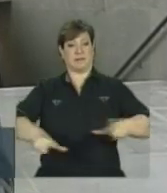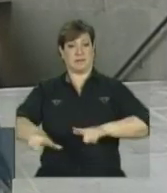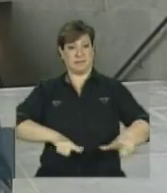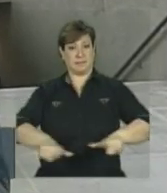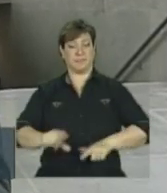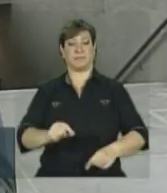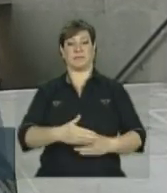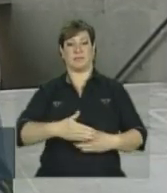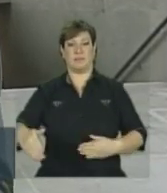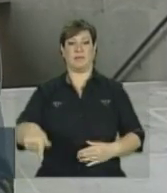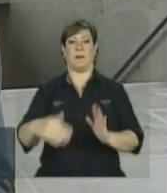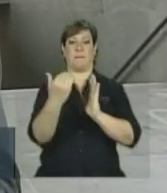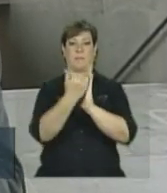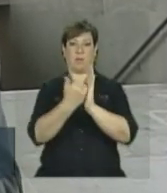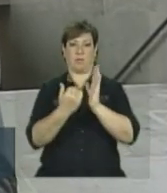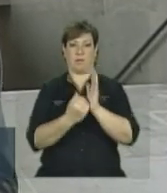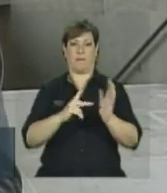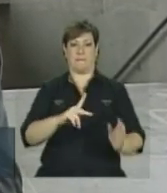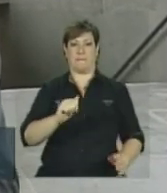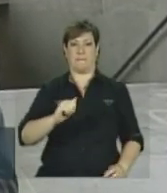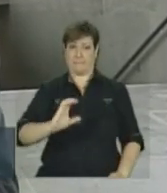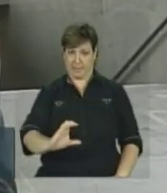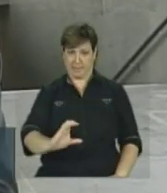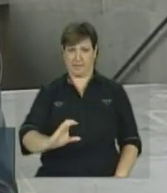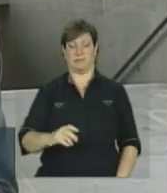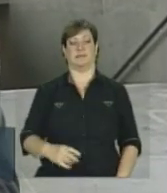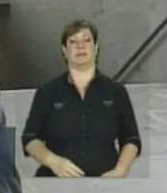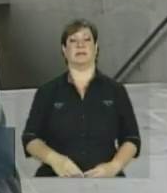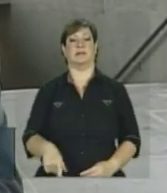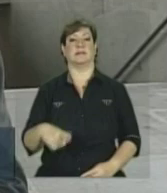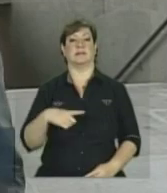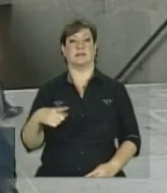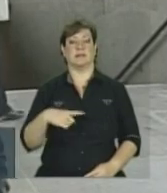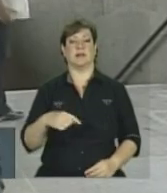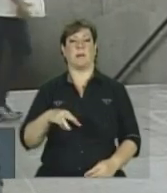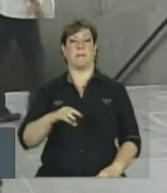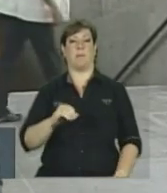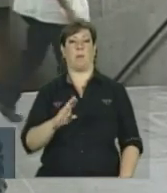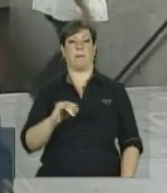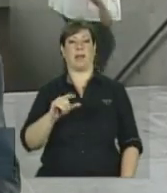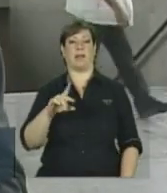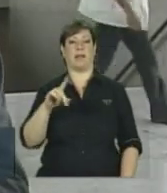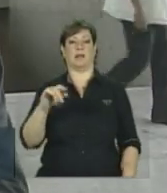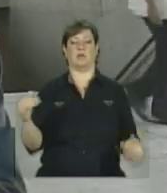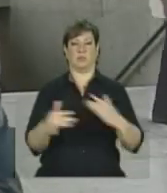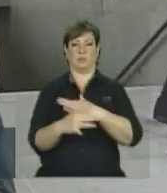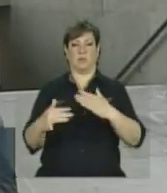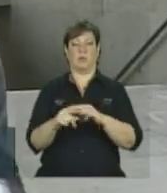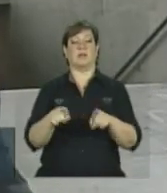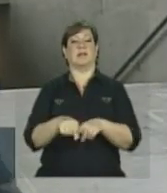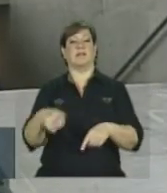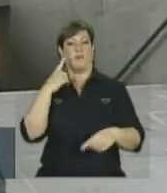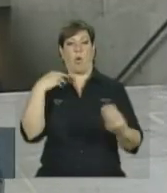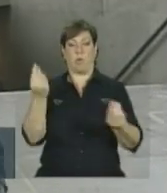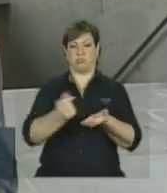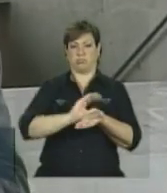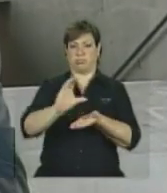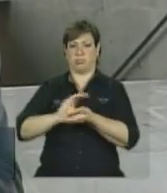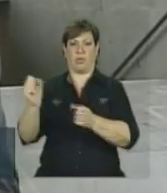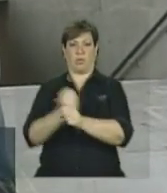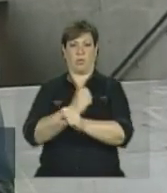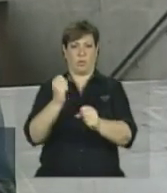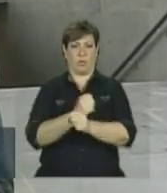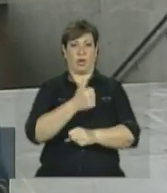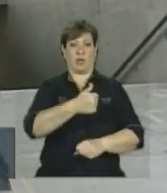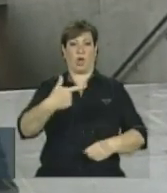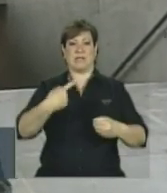serviço dentro do programa de aceleração do crescimento mobilidade urbana, que prevê vários investimentos